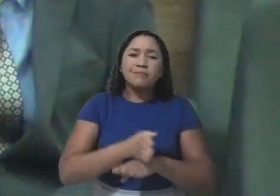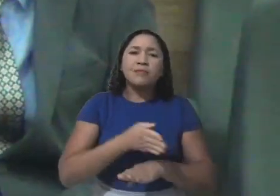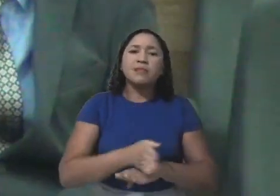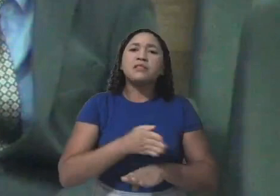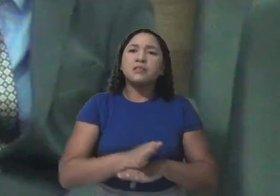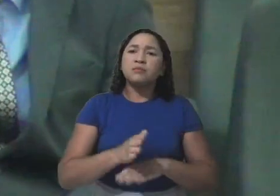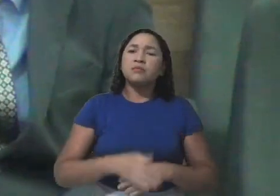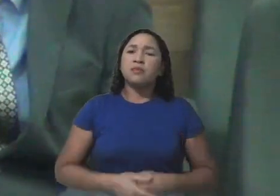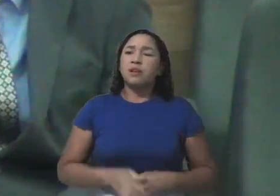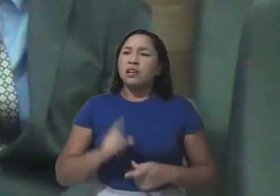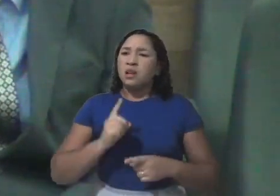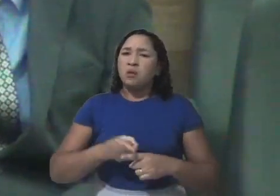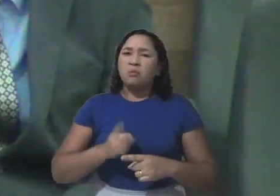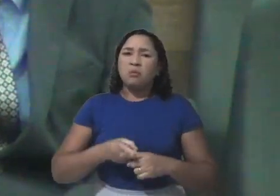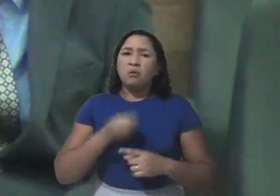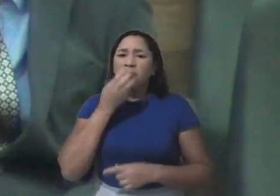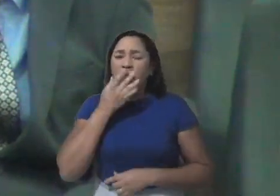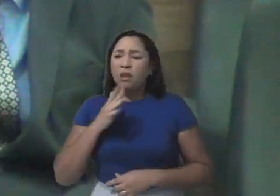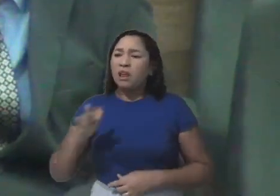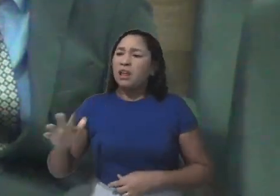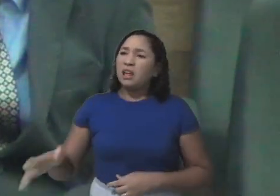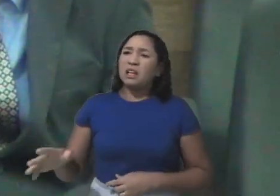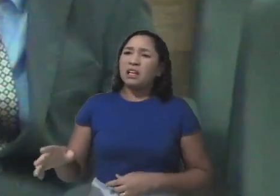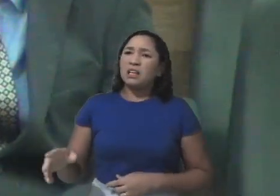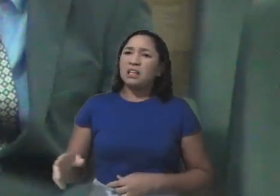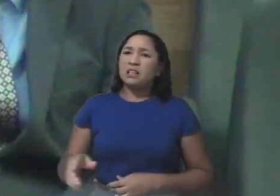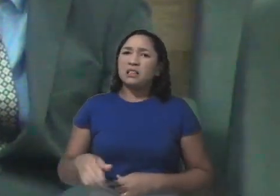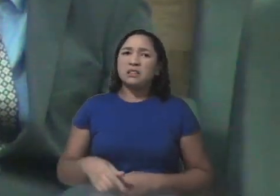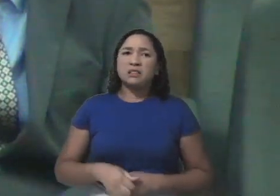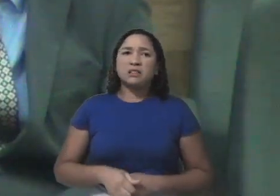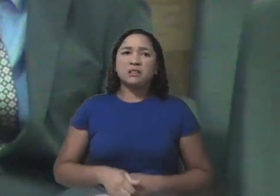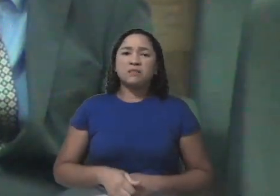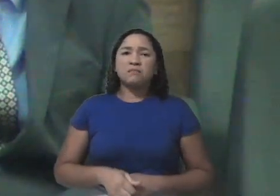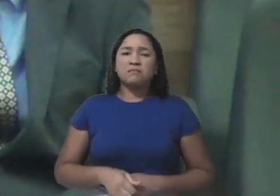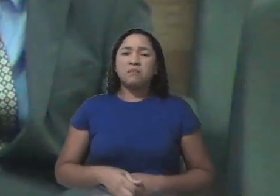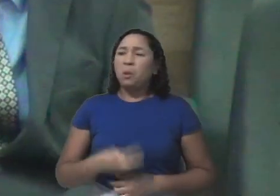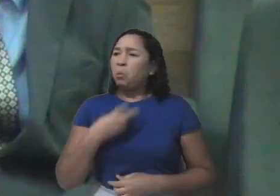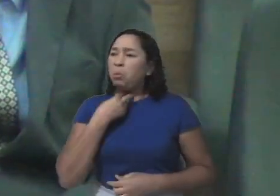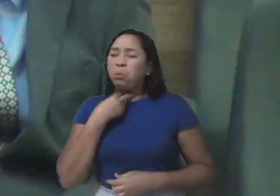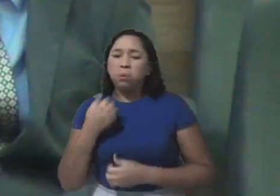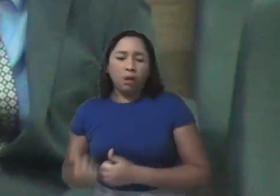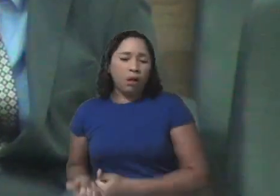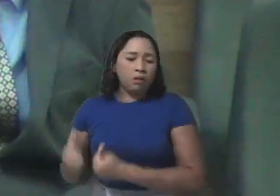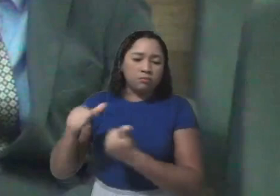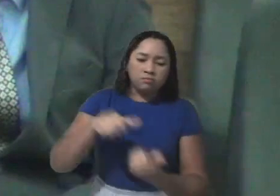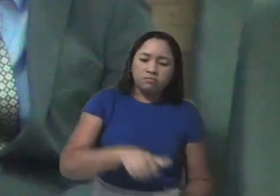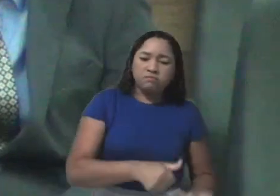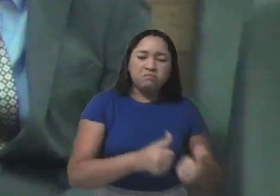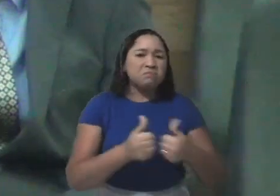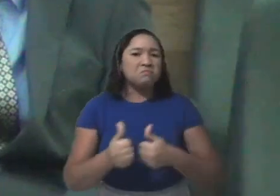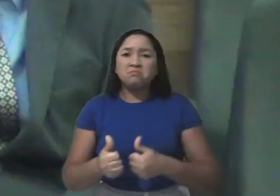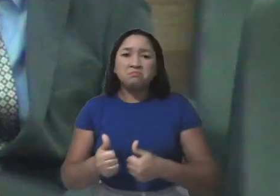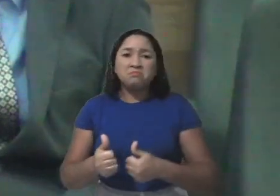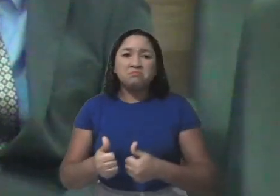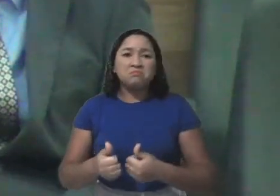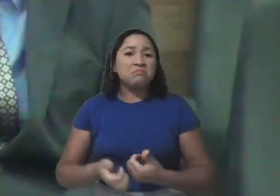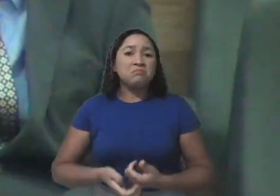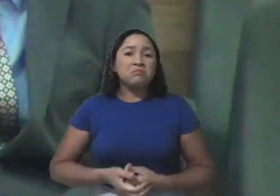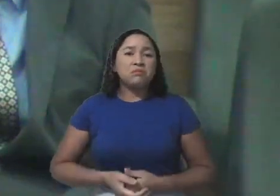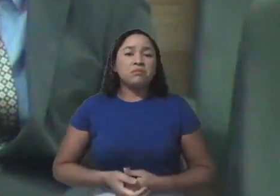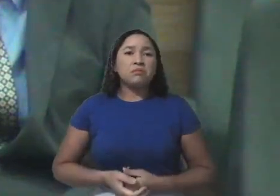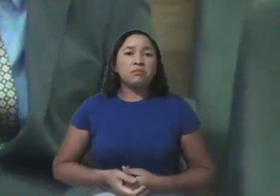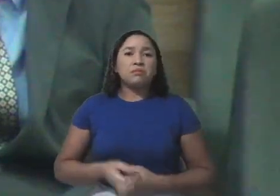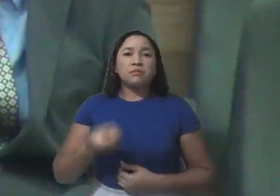criança. Ele nos explica de forma racional a vontade de Deus. É baratinho, da última vez que eu vi estava cerca